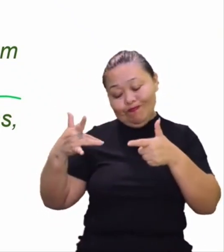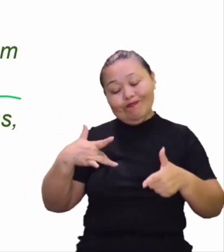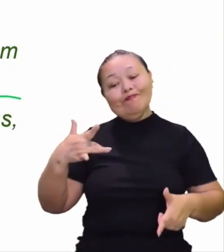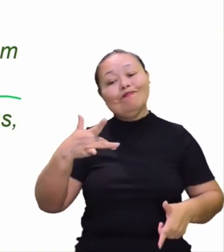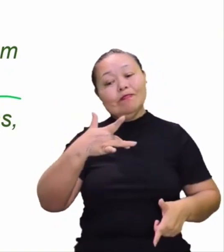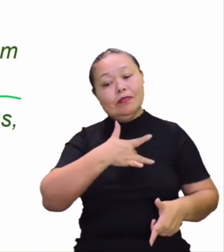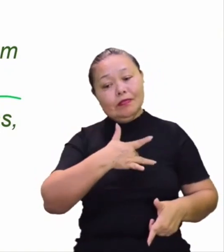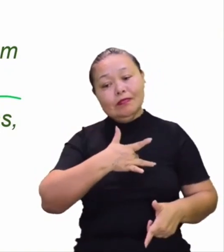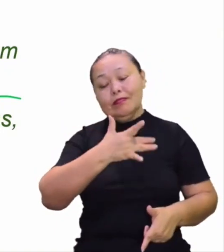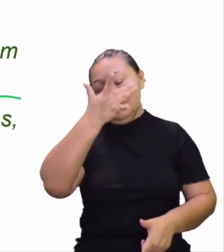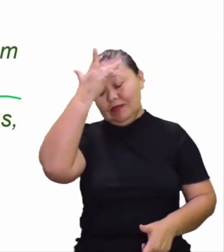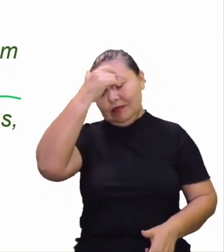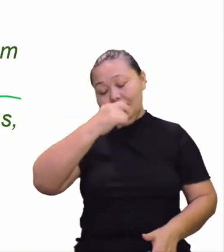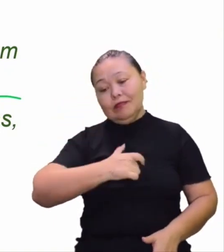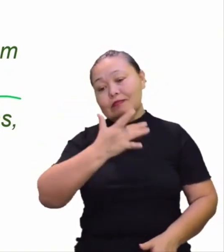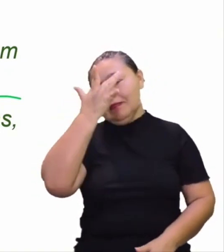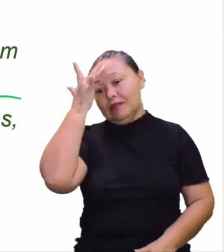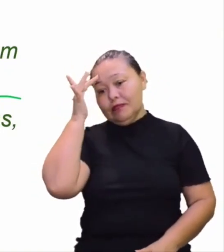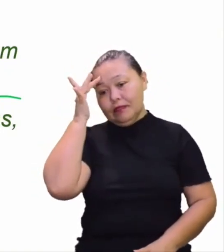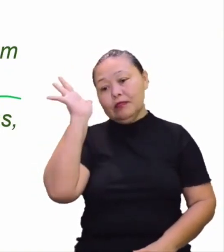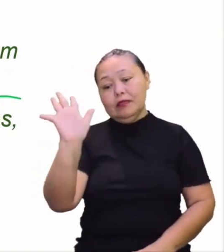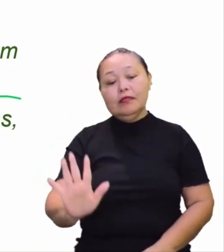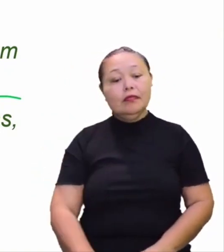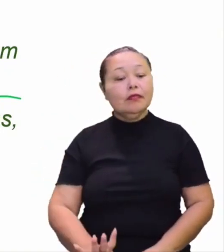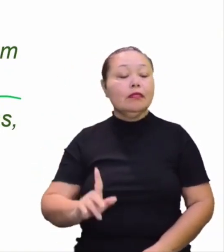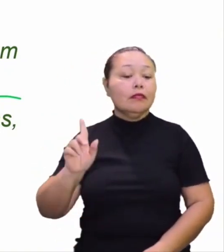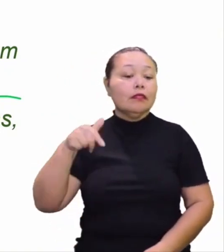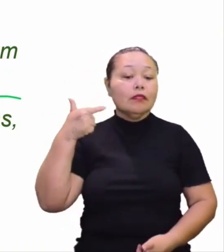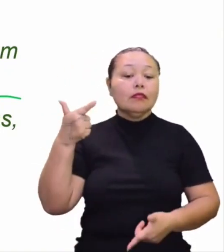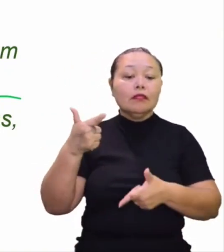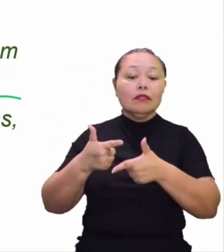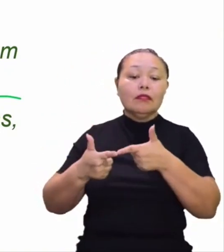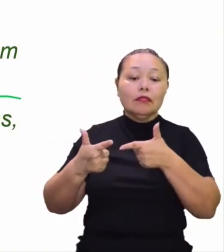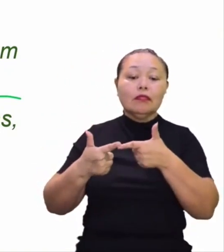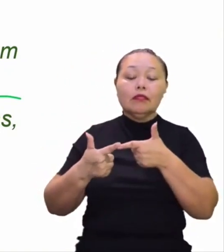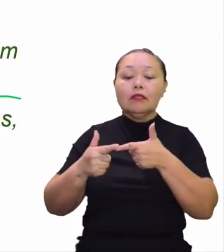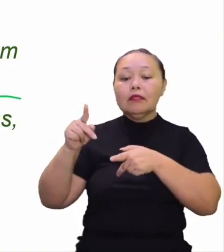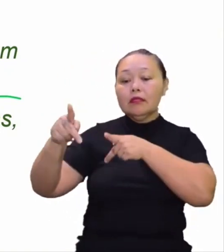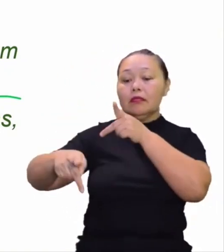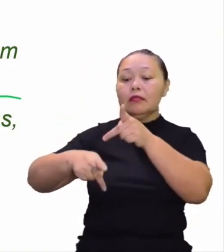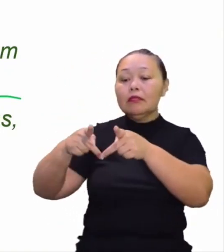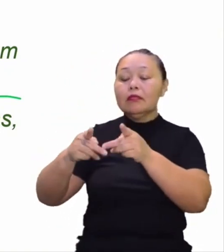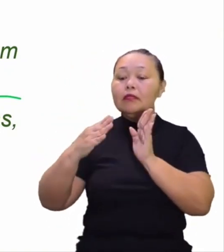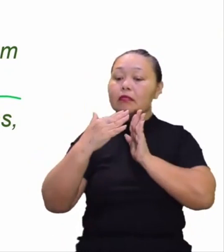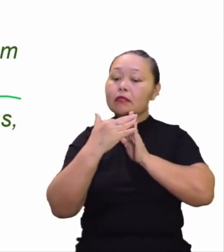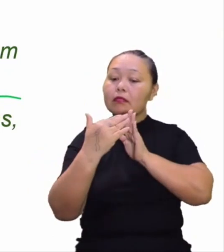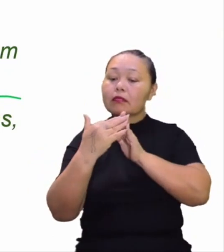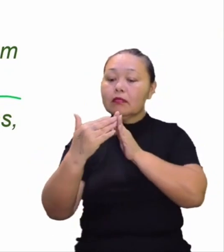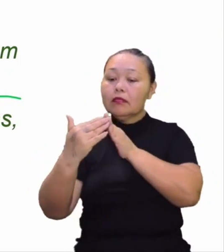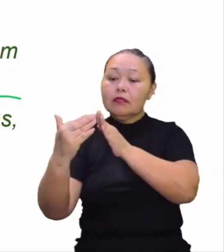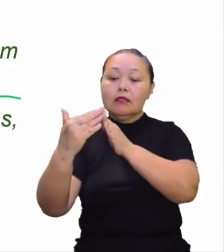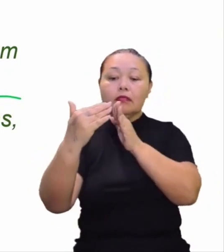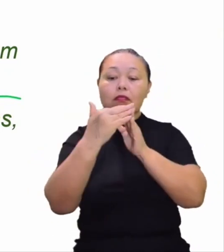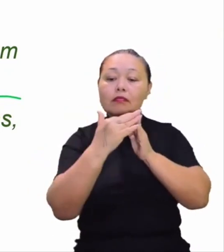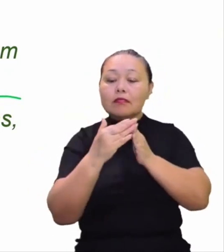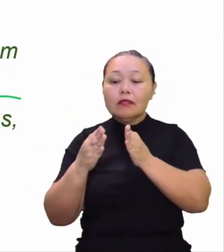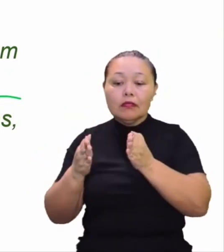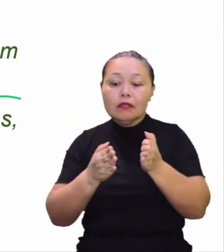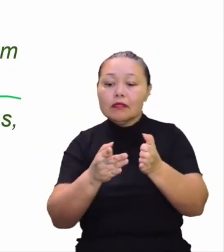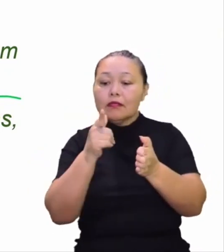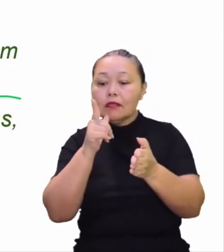à saúde das pessoas. Exatamente. É isso? E aí também os impactos sobre as populações